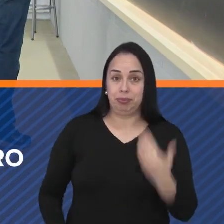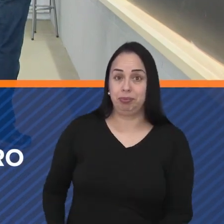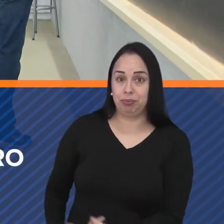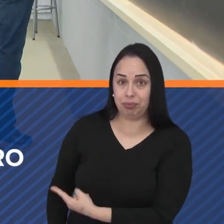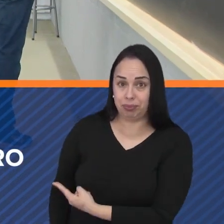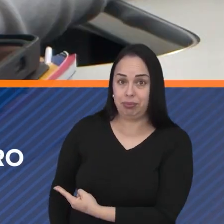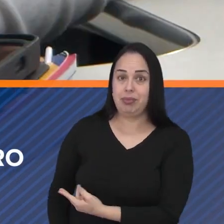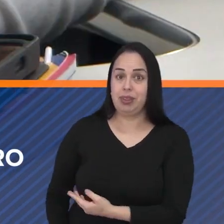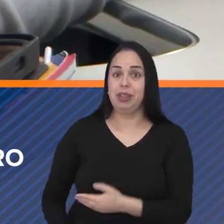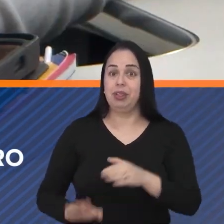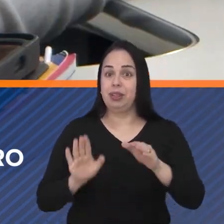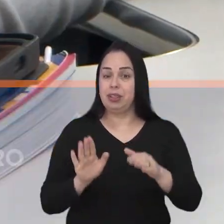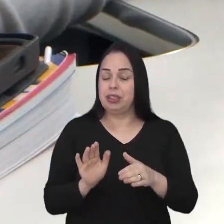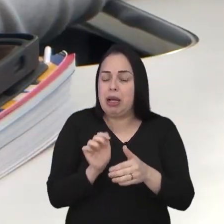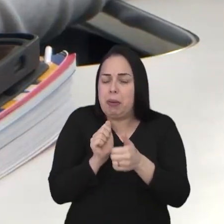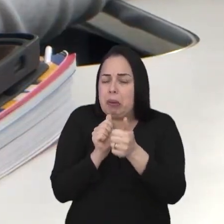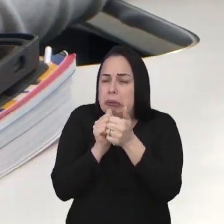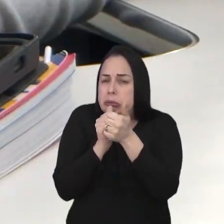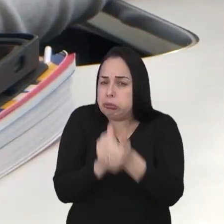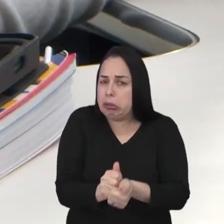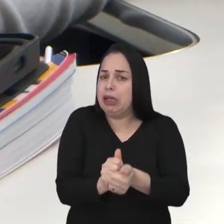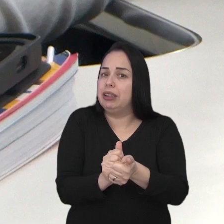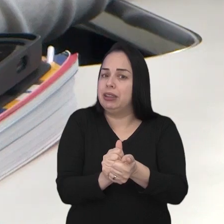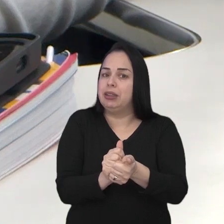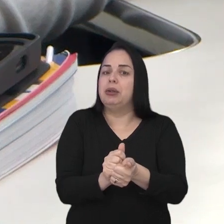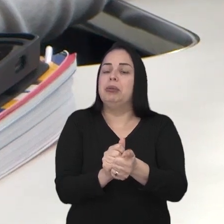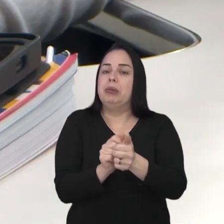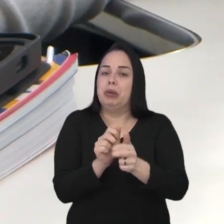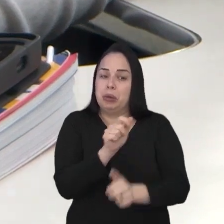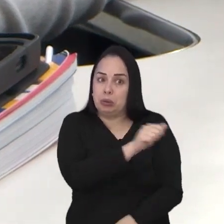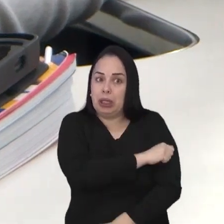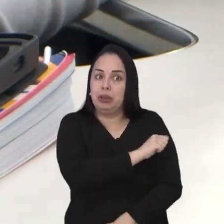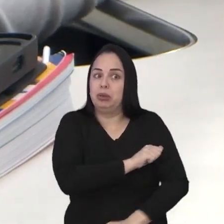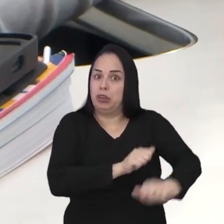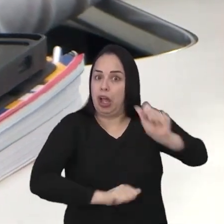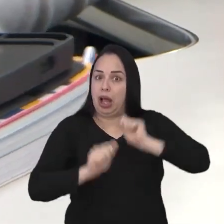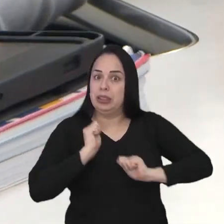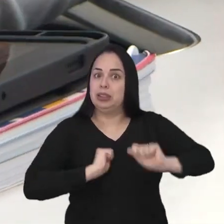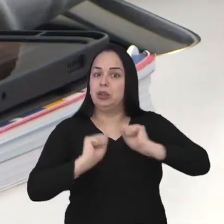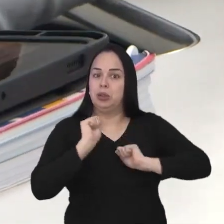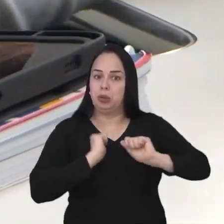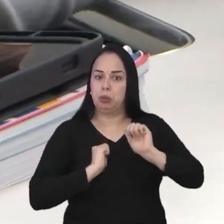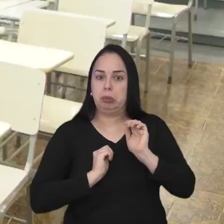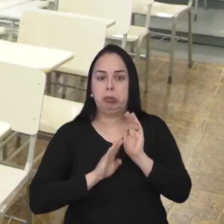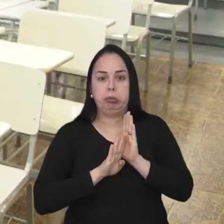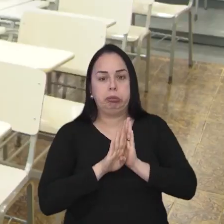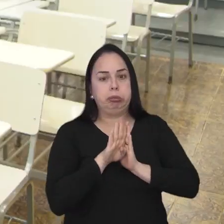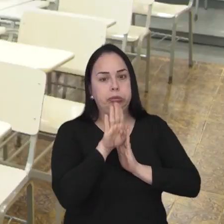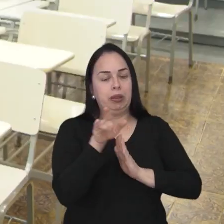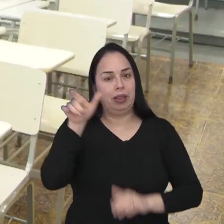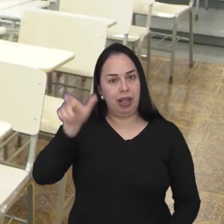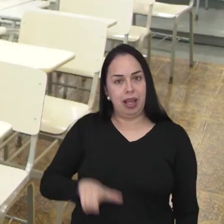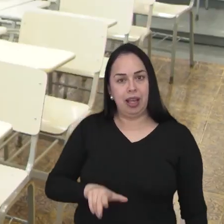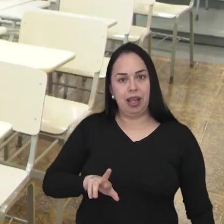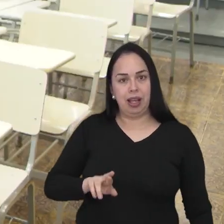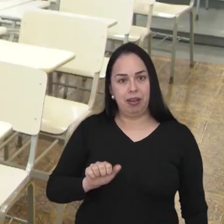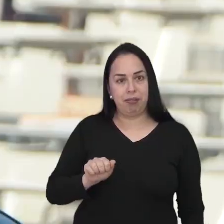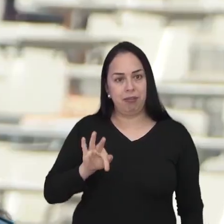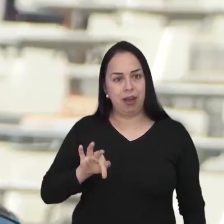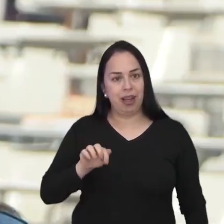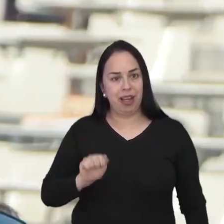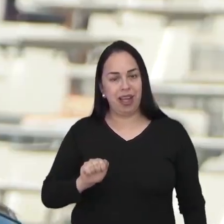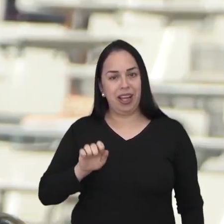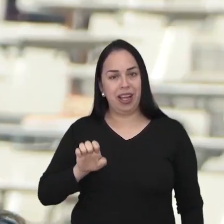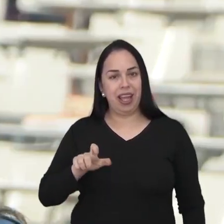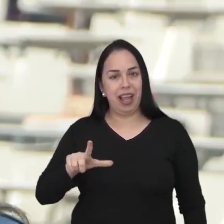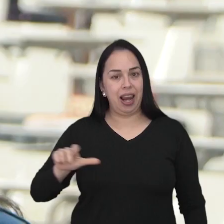10 de novembro. Com a data ficando cada vez mais próxima, a ansiedade dos alunos aumenta. Essa daí é a Rafaela.